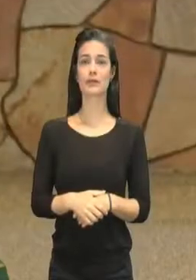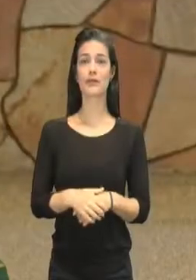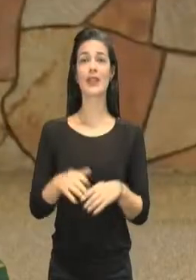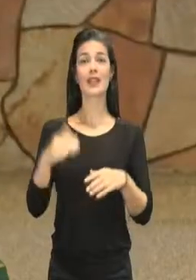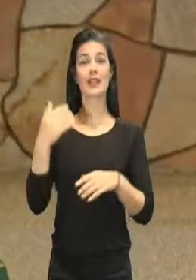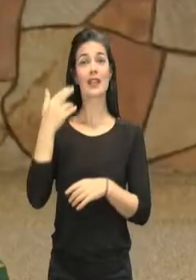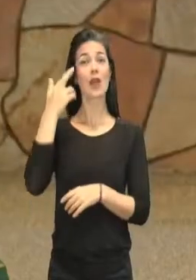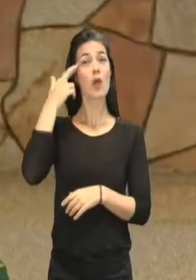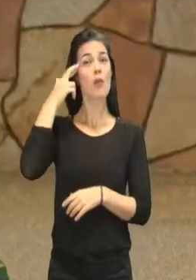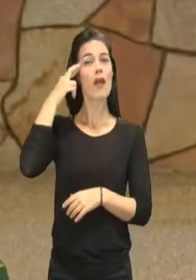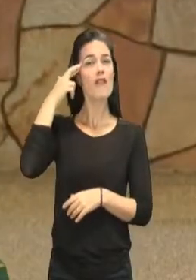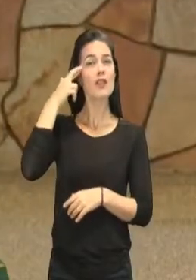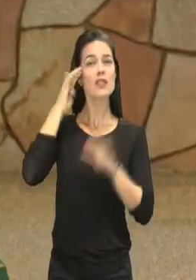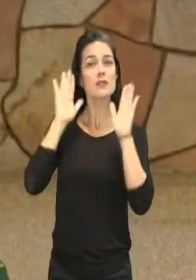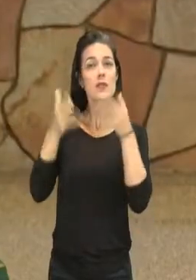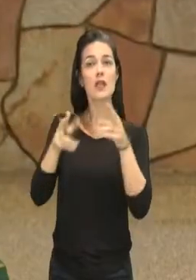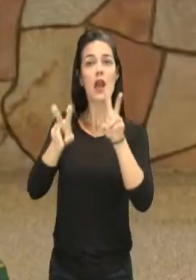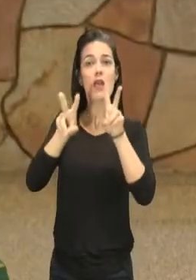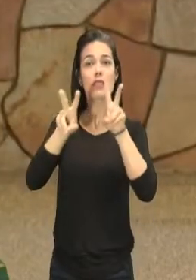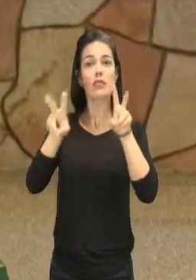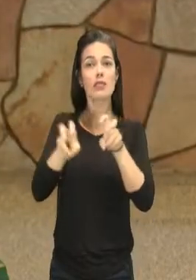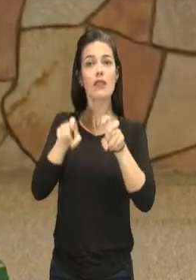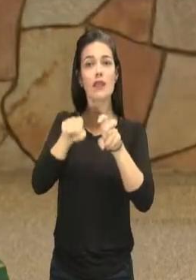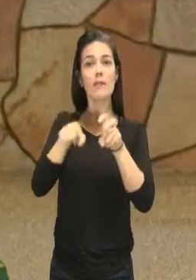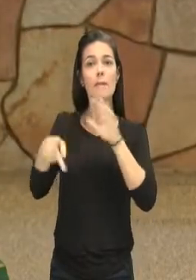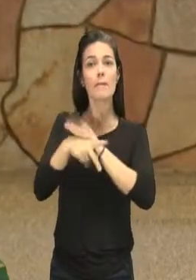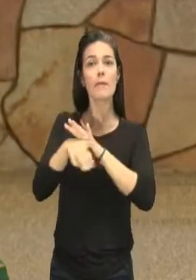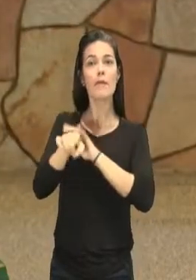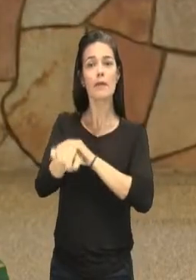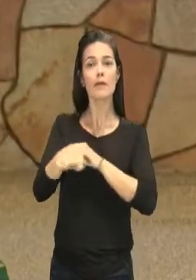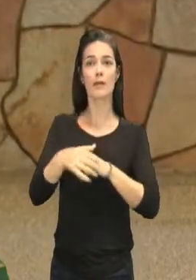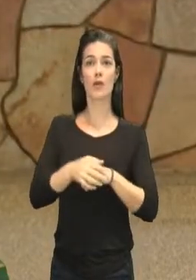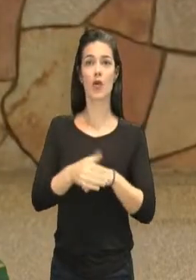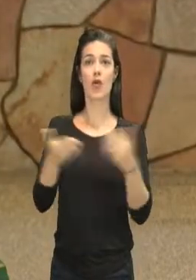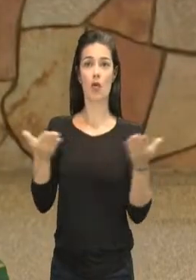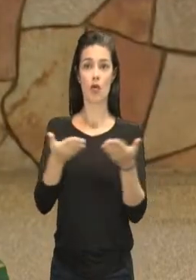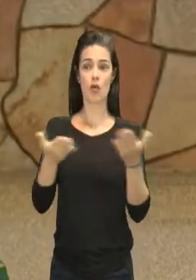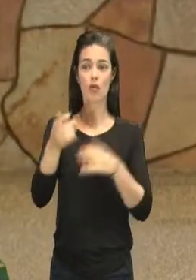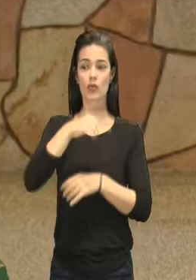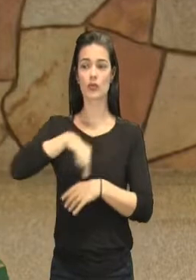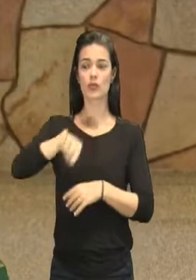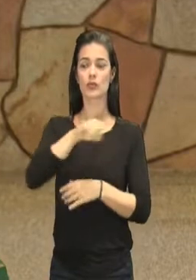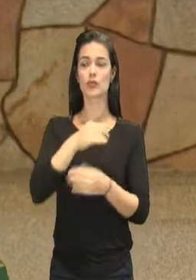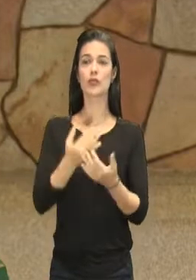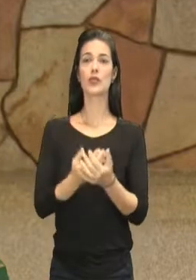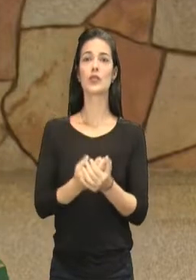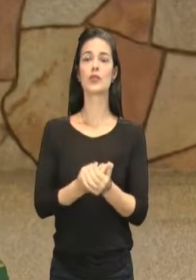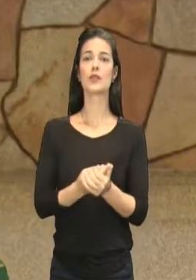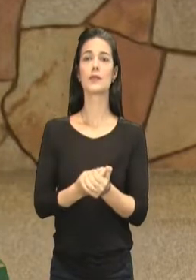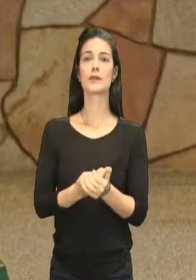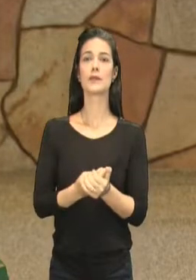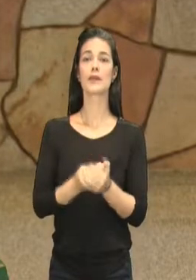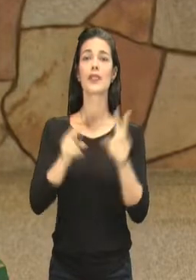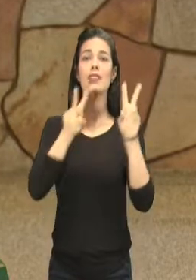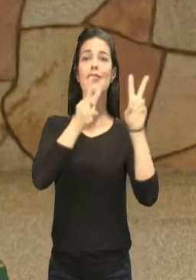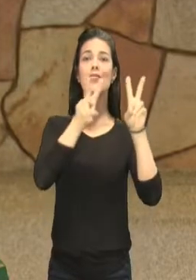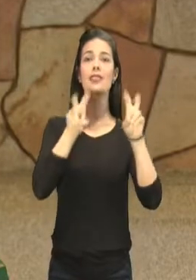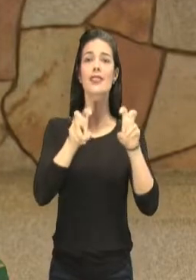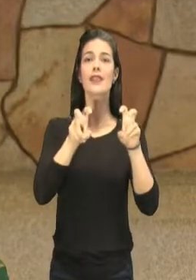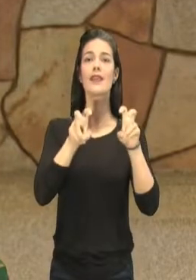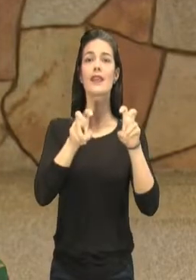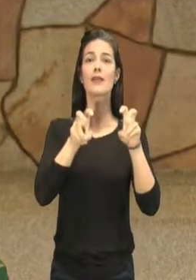reflexão específico sobre esse tema. Hoje, então, nós vamos tratar sobre o tema